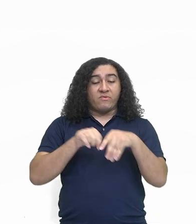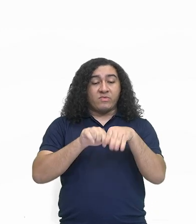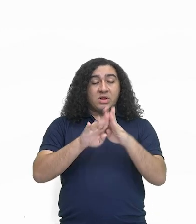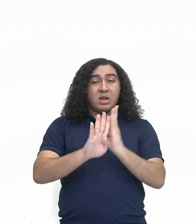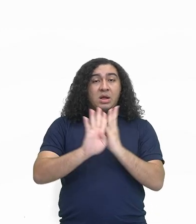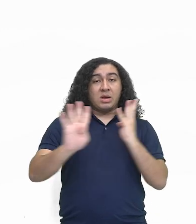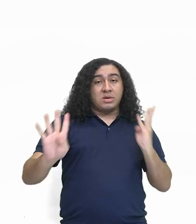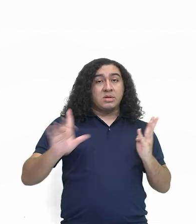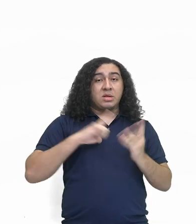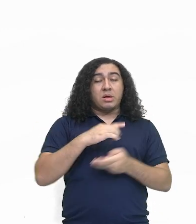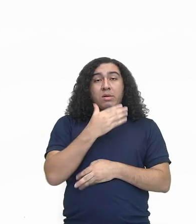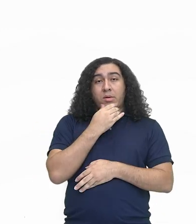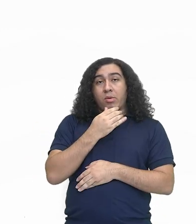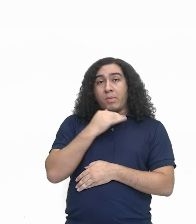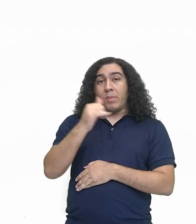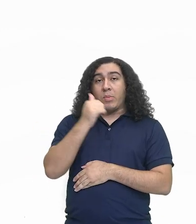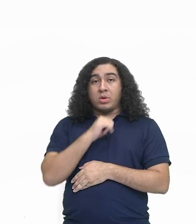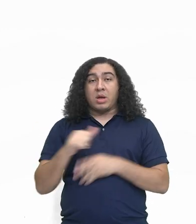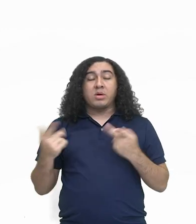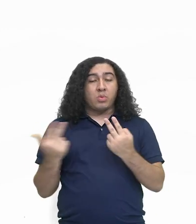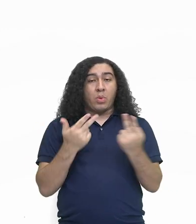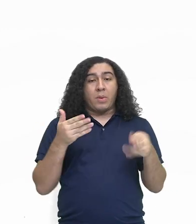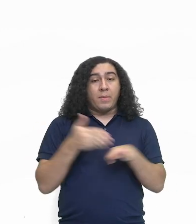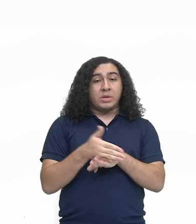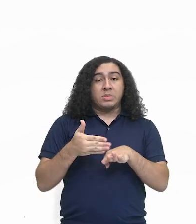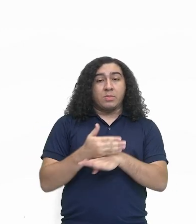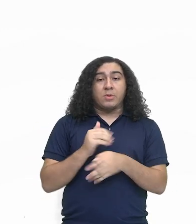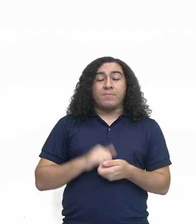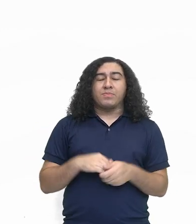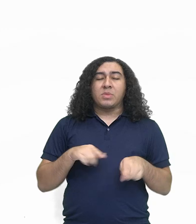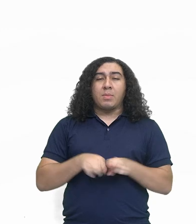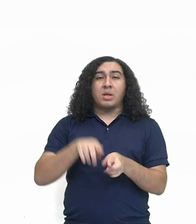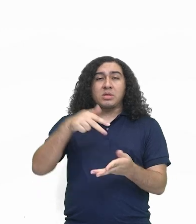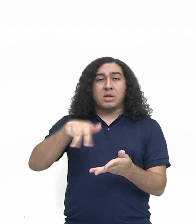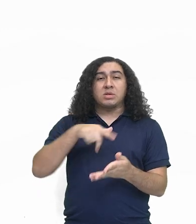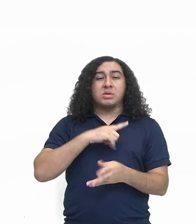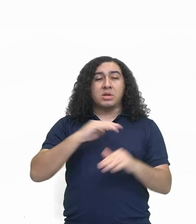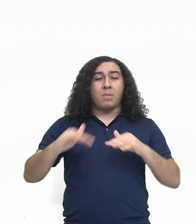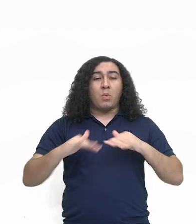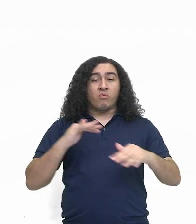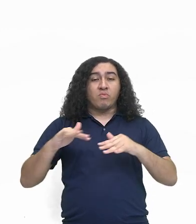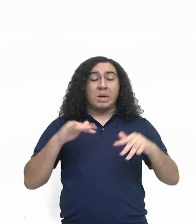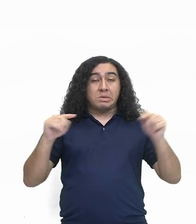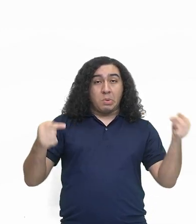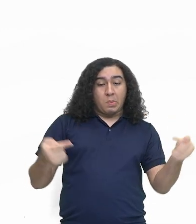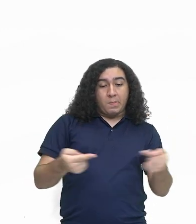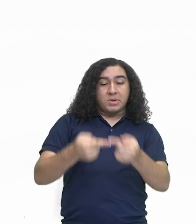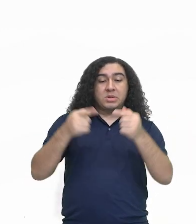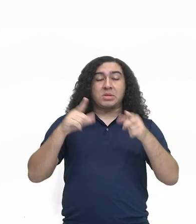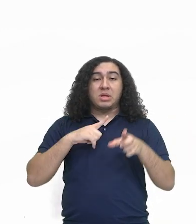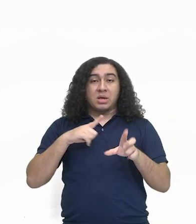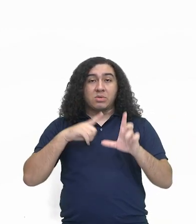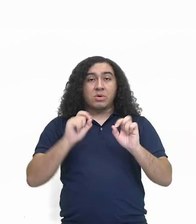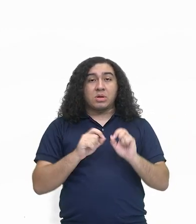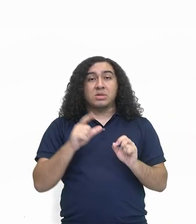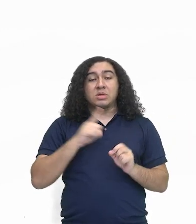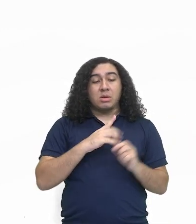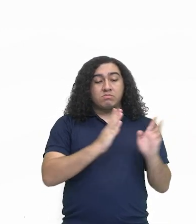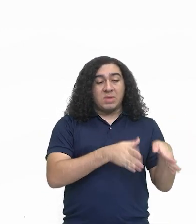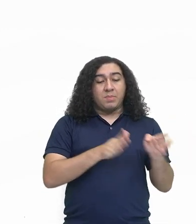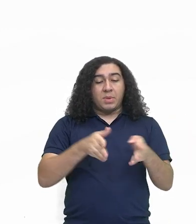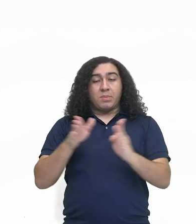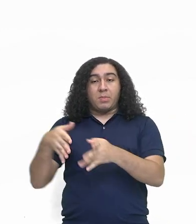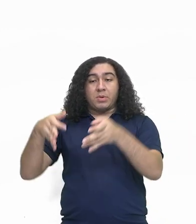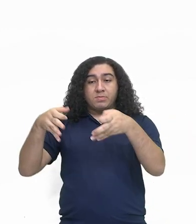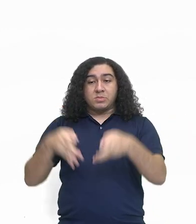mulheres participando de forma igualitária. Os dançarinos realizam movimentos sincronizados com passos marcados e ritmados